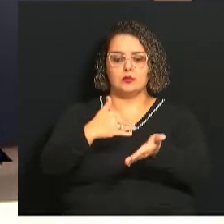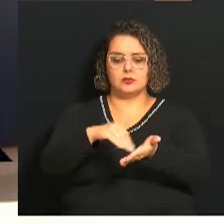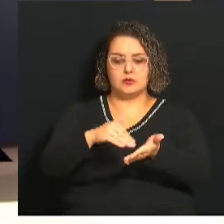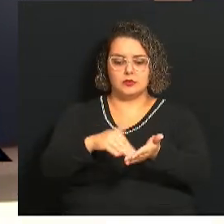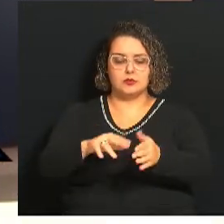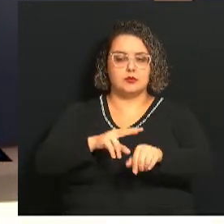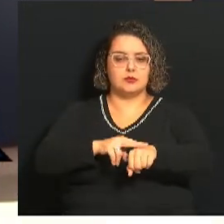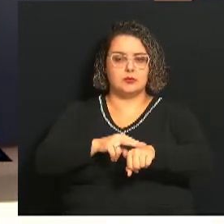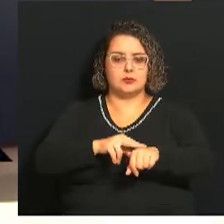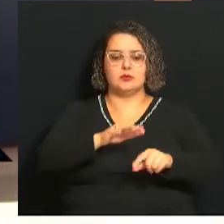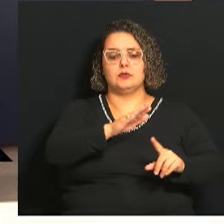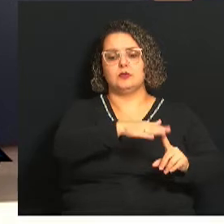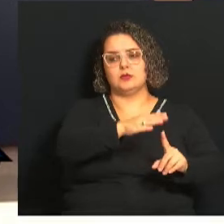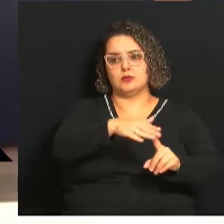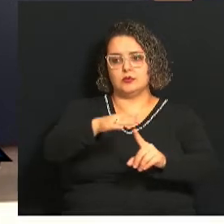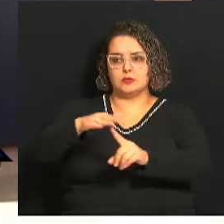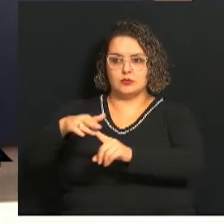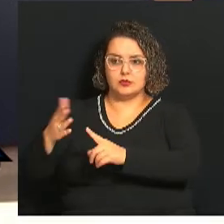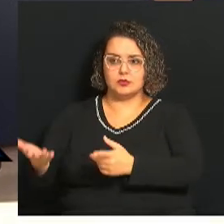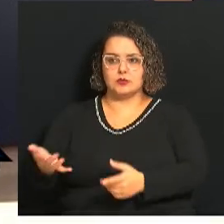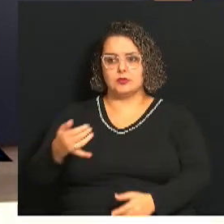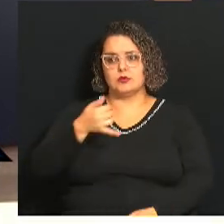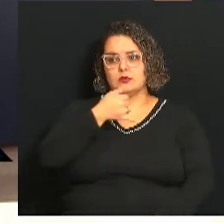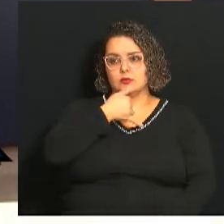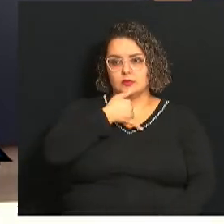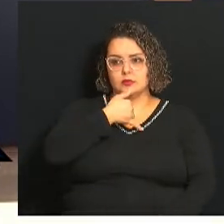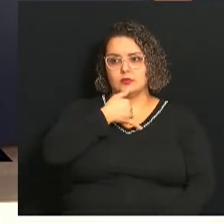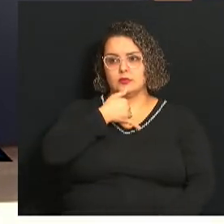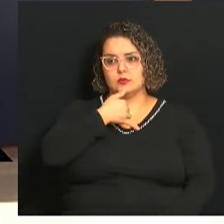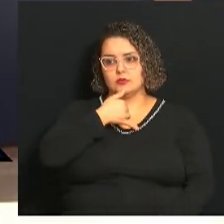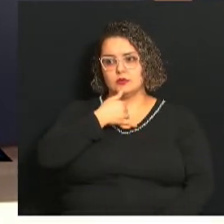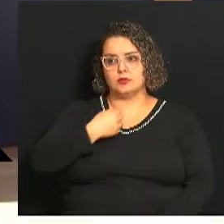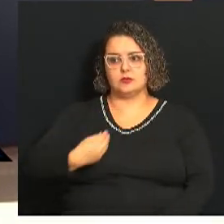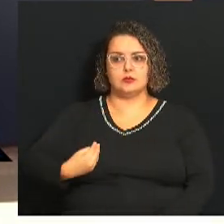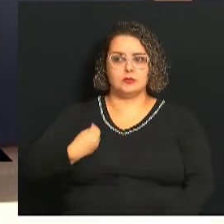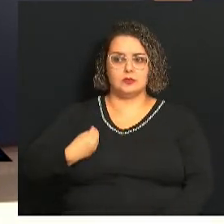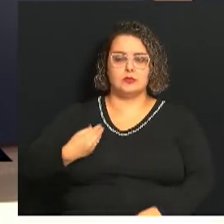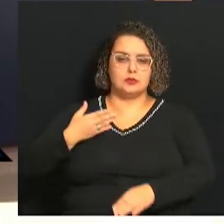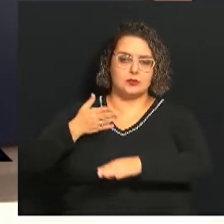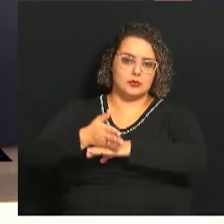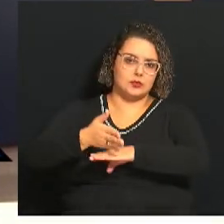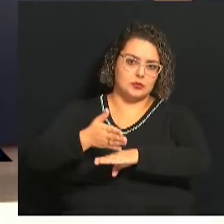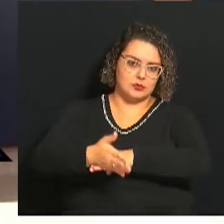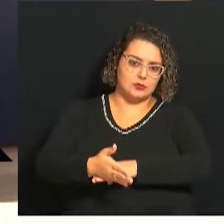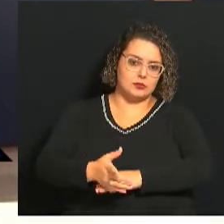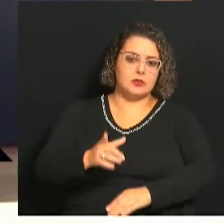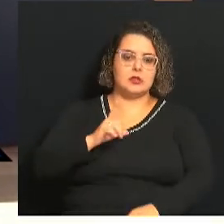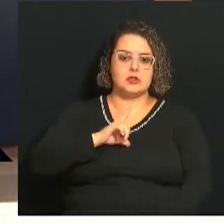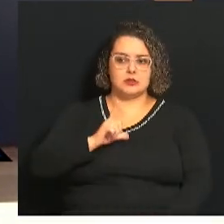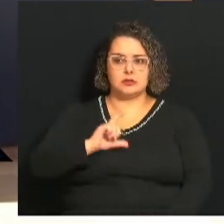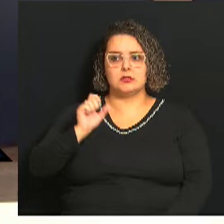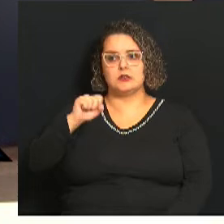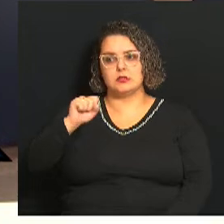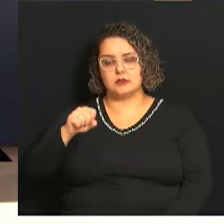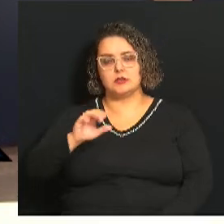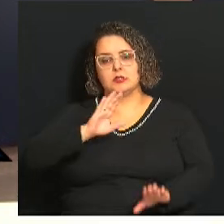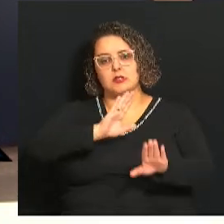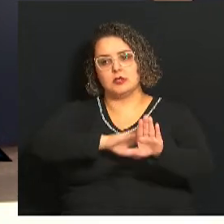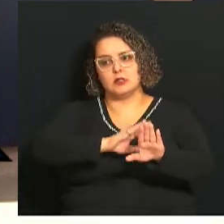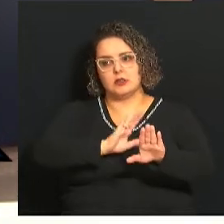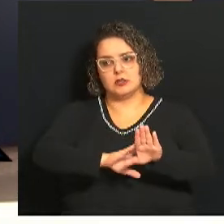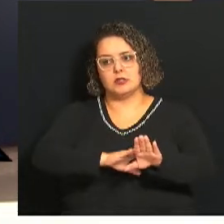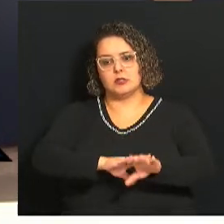Ambiente. Infelizmente, eles não estão participando, mas existem, sim, ações de